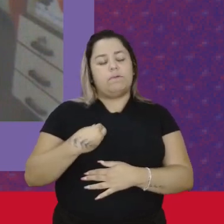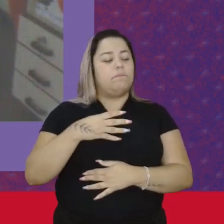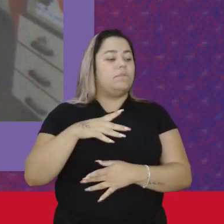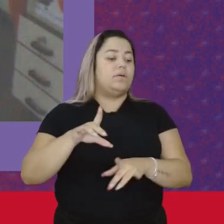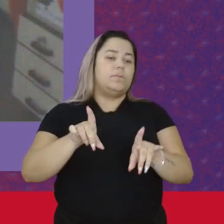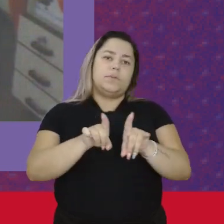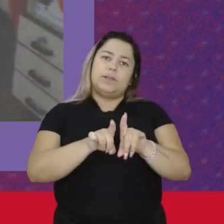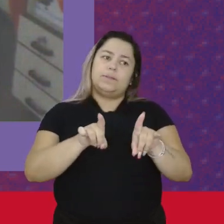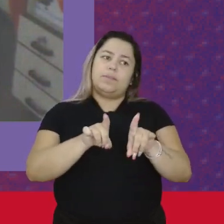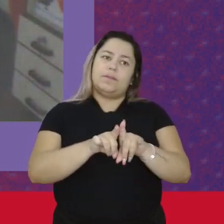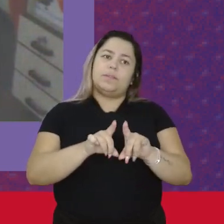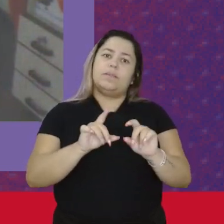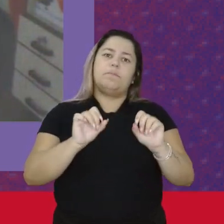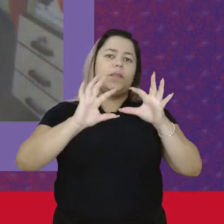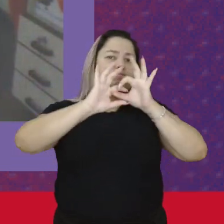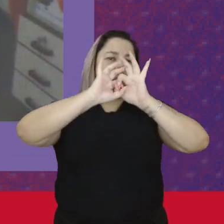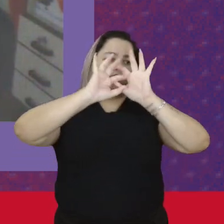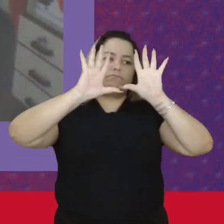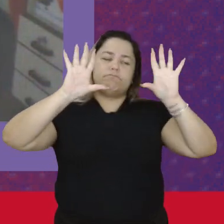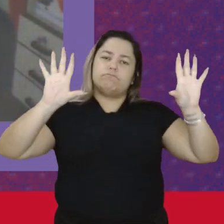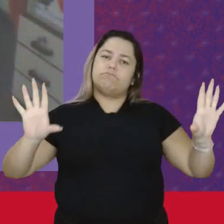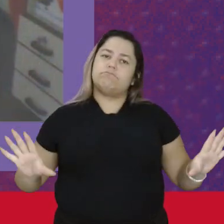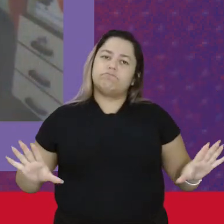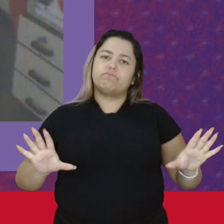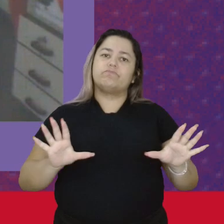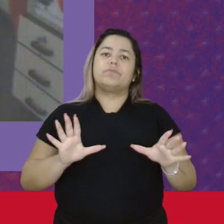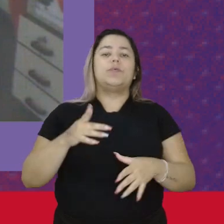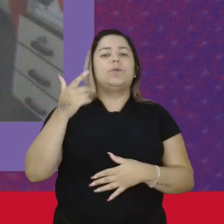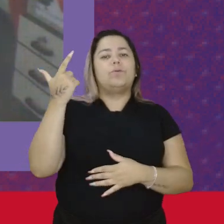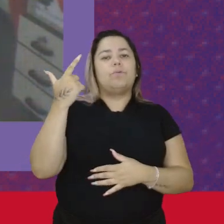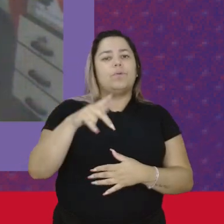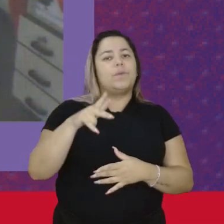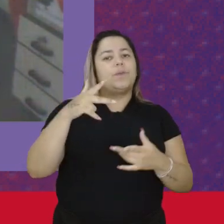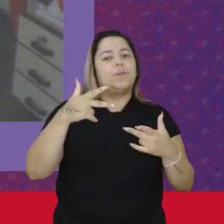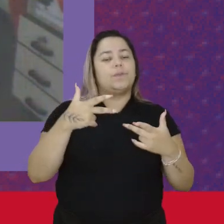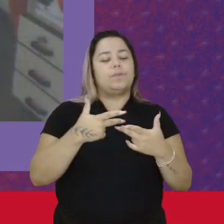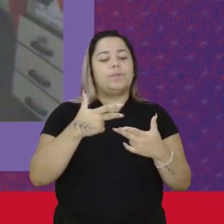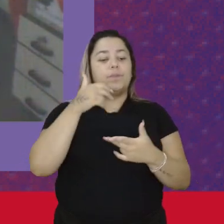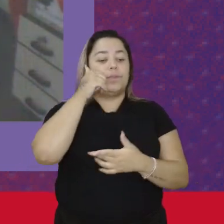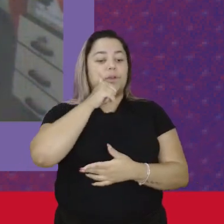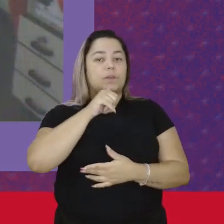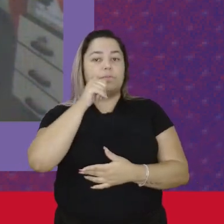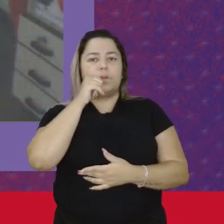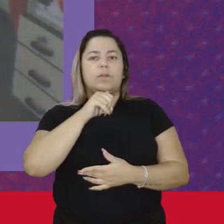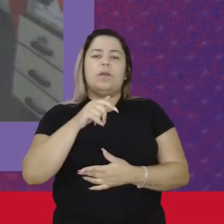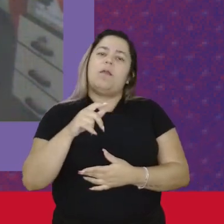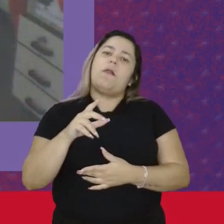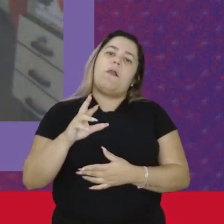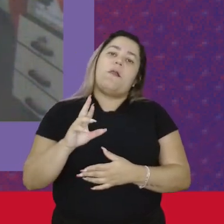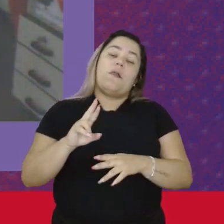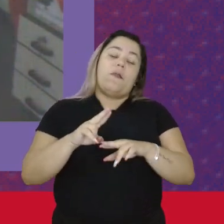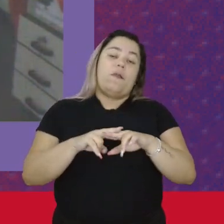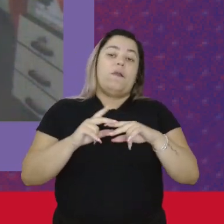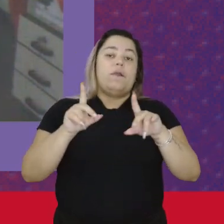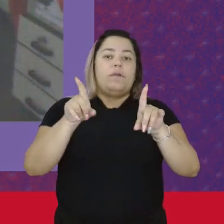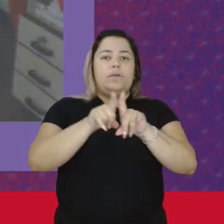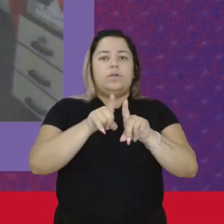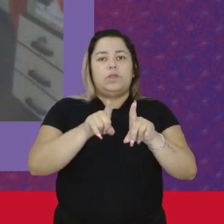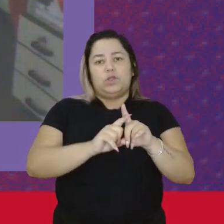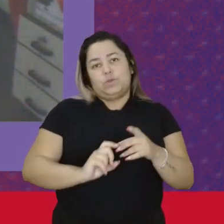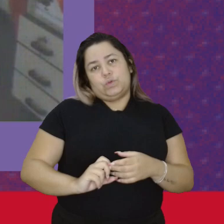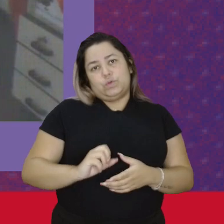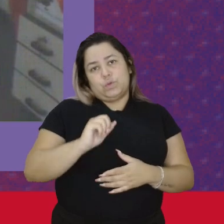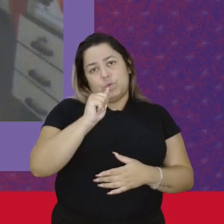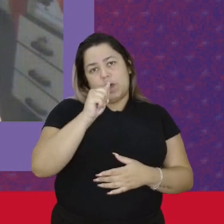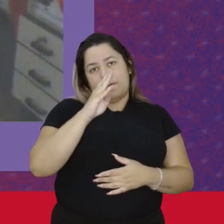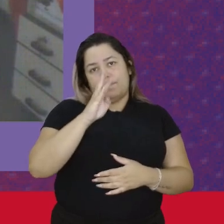vida livre, para as mulheres, enfim, elas colocam a questão do abortamento,